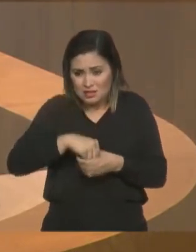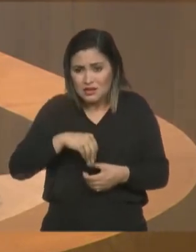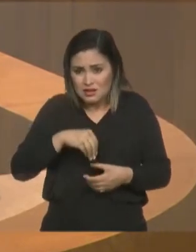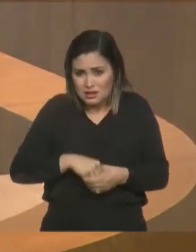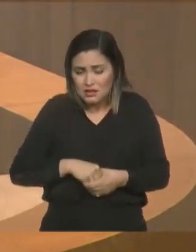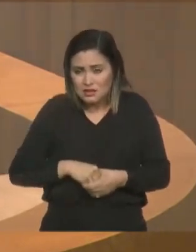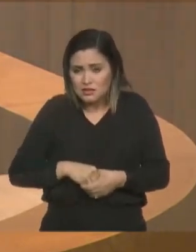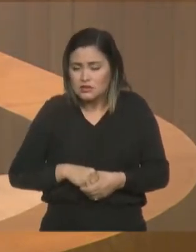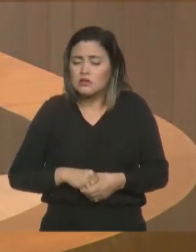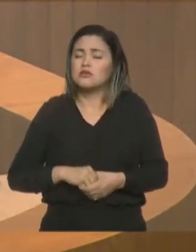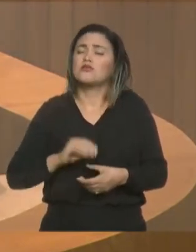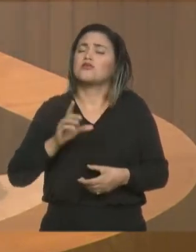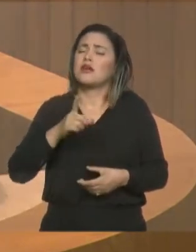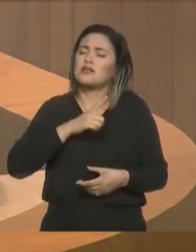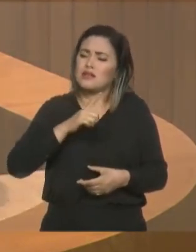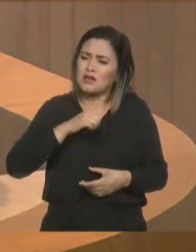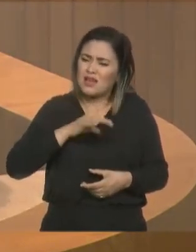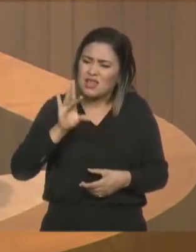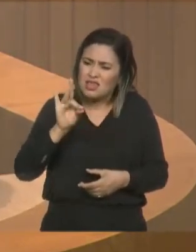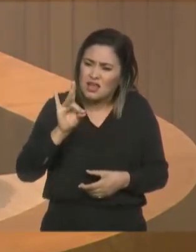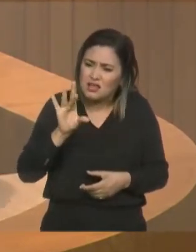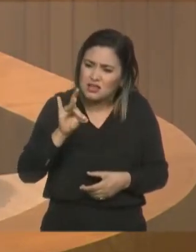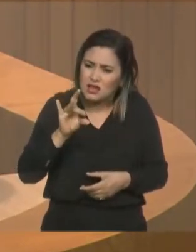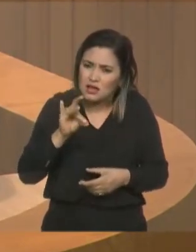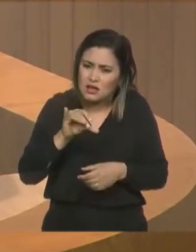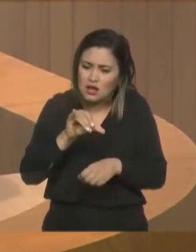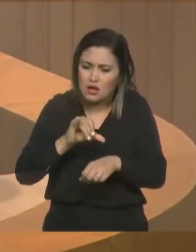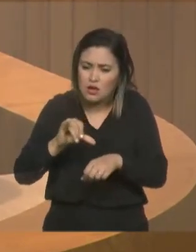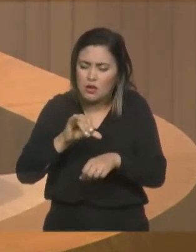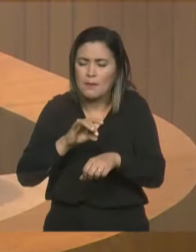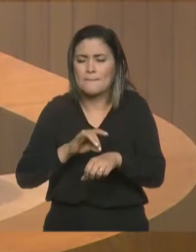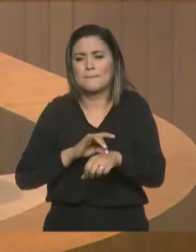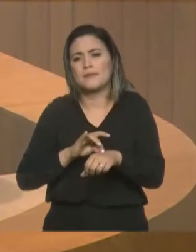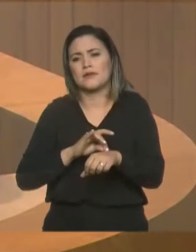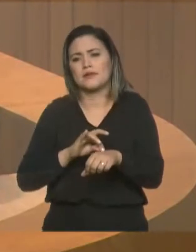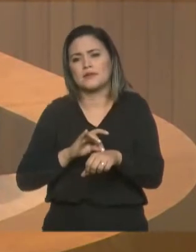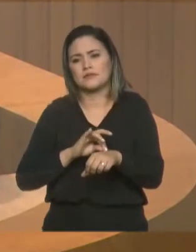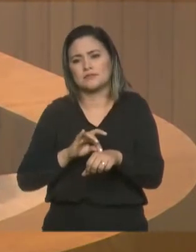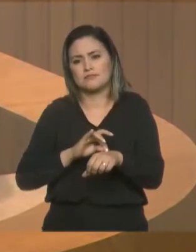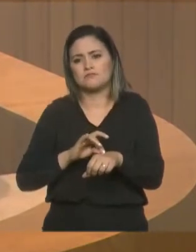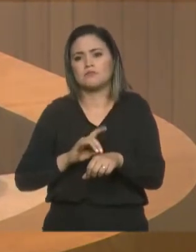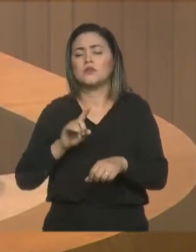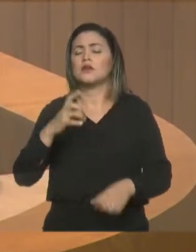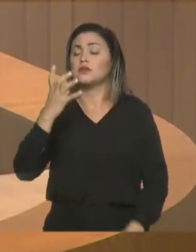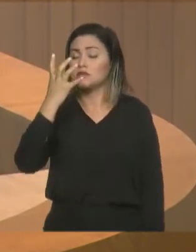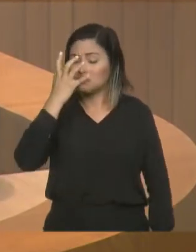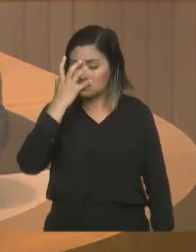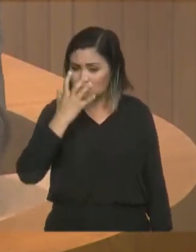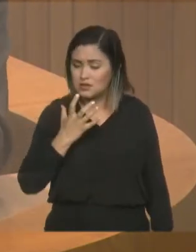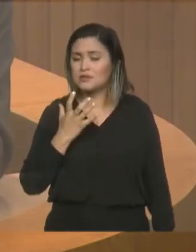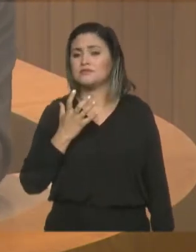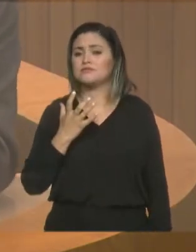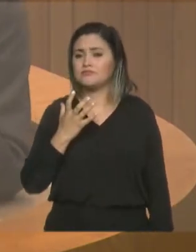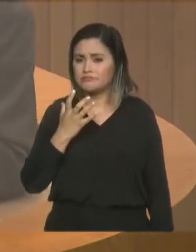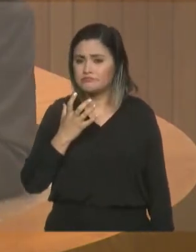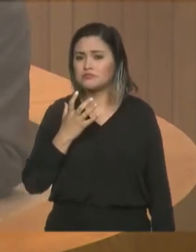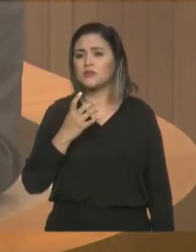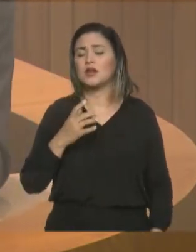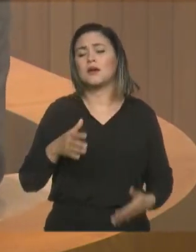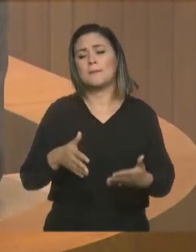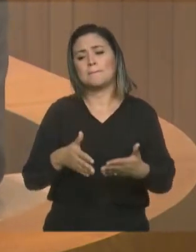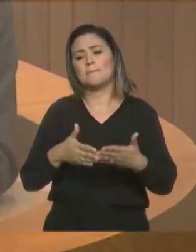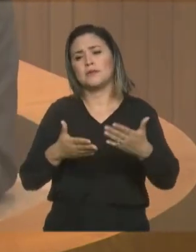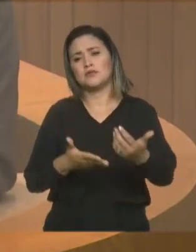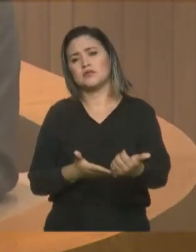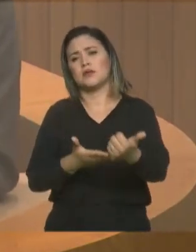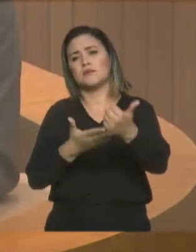a presença desse óleo. Então, eu acho que esse é um assunto realmente muito grave e que eu conto com o apoio total